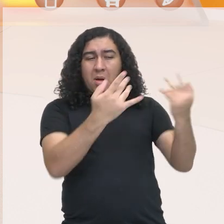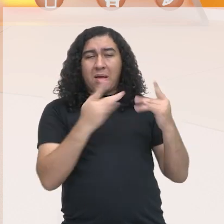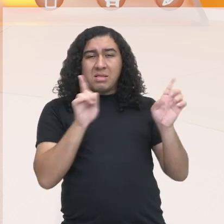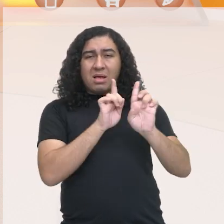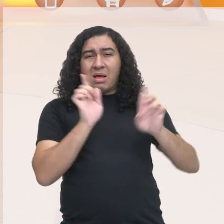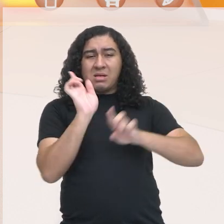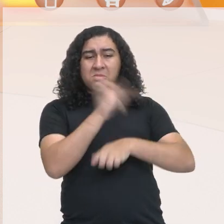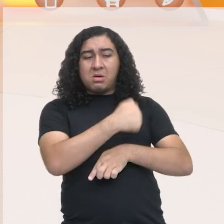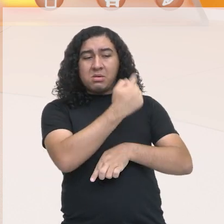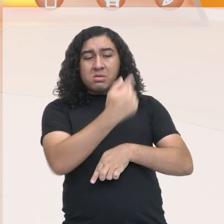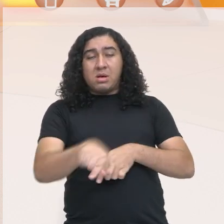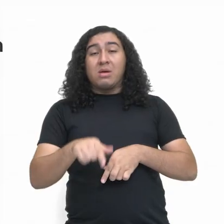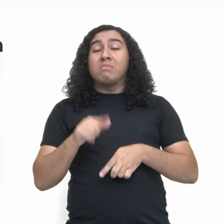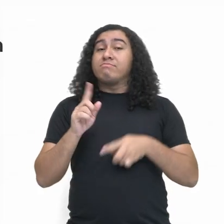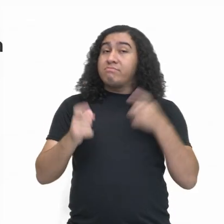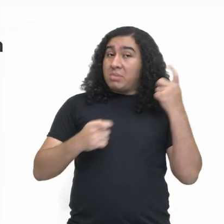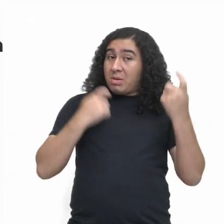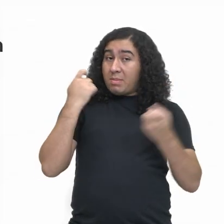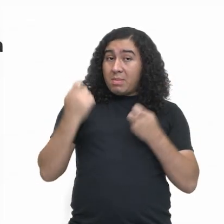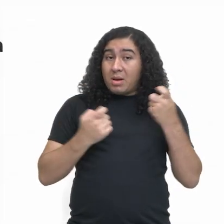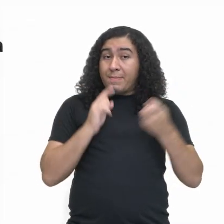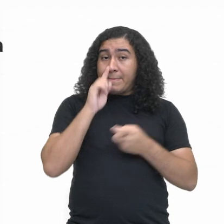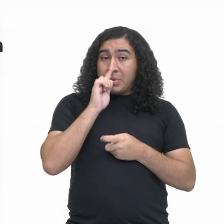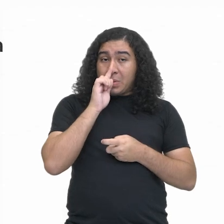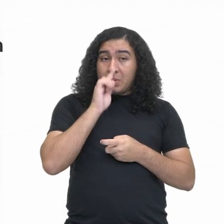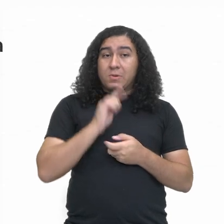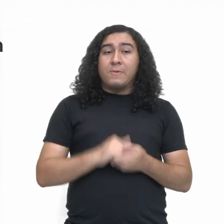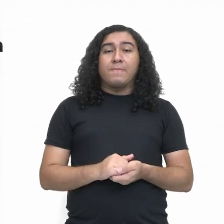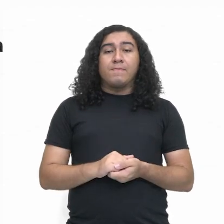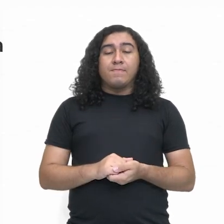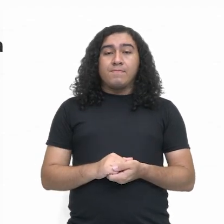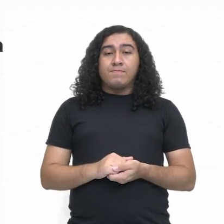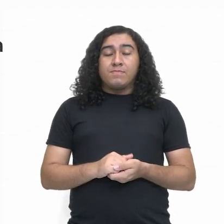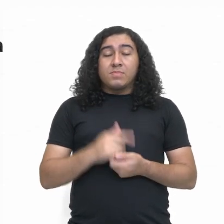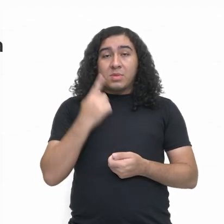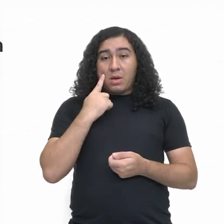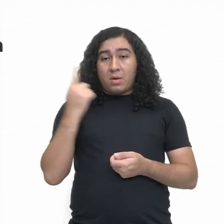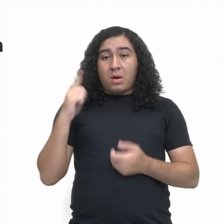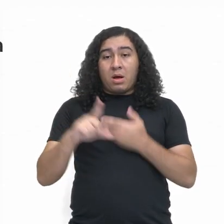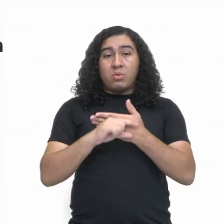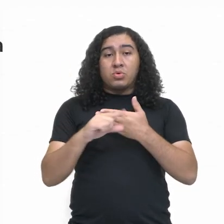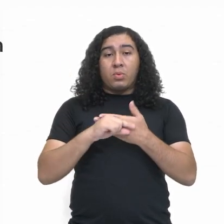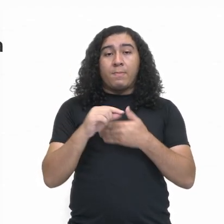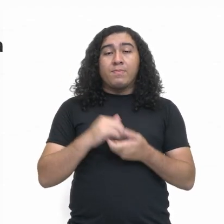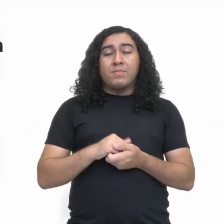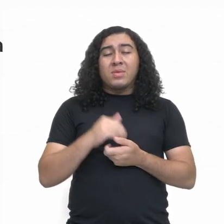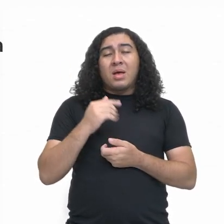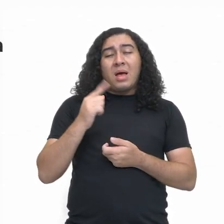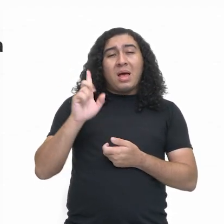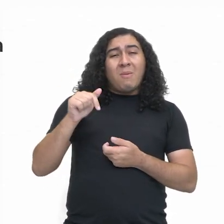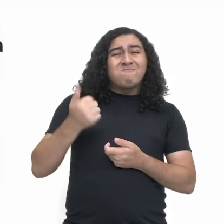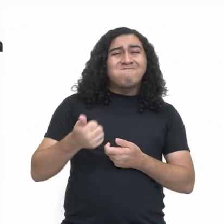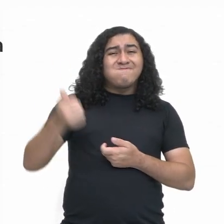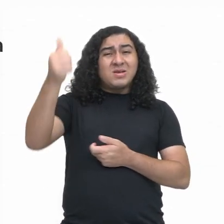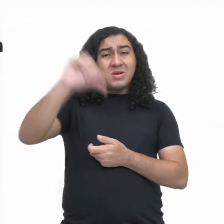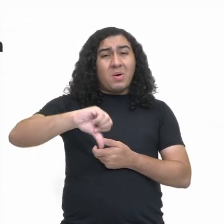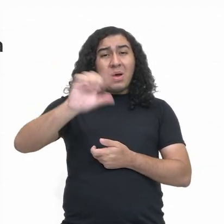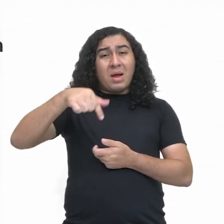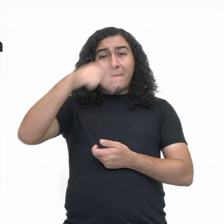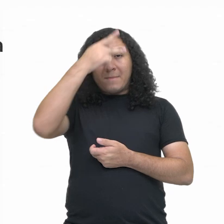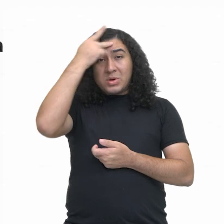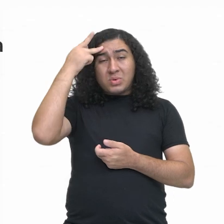a pessoa que falava desse jeito. Vamos ver o que ele falava. Olha só, o pior analfabeto é o analfabeto